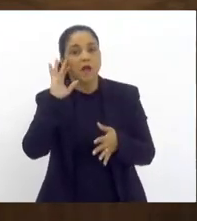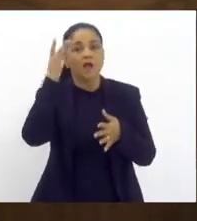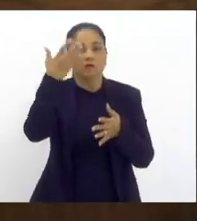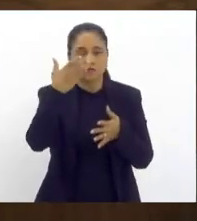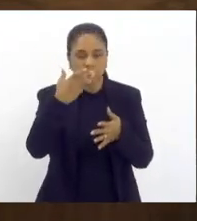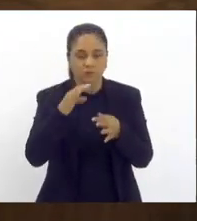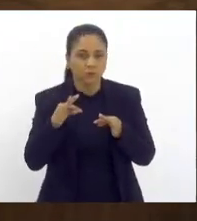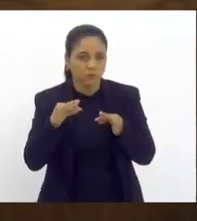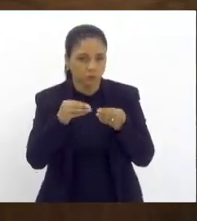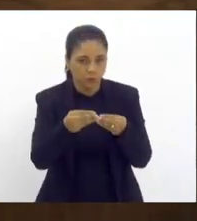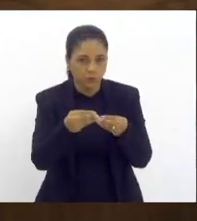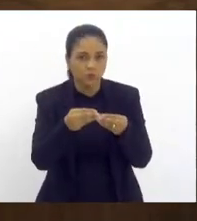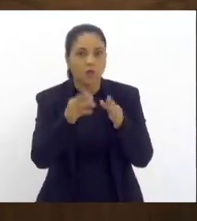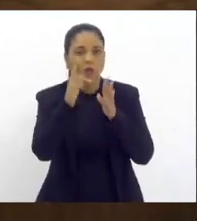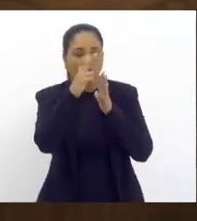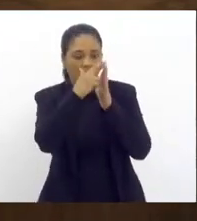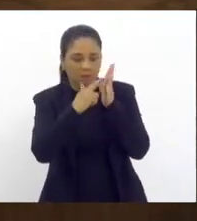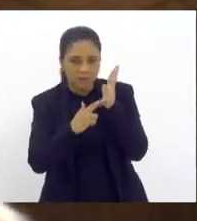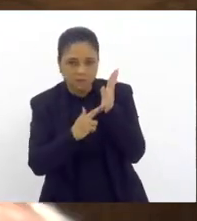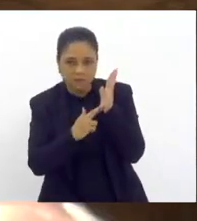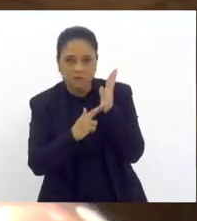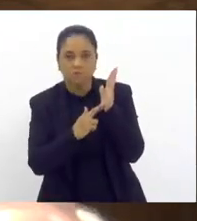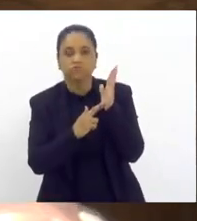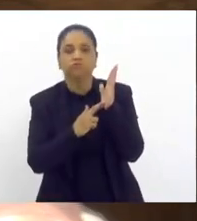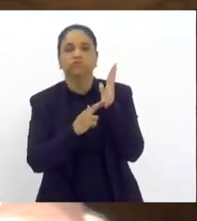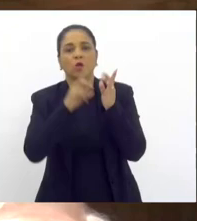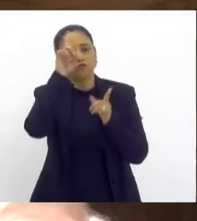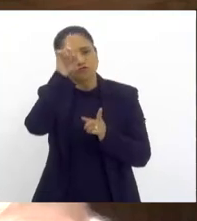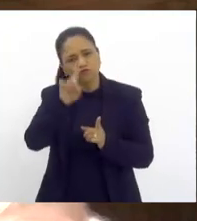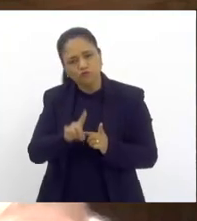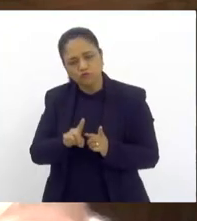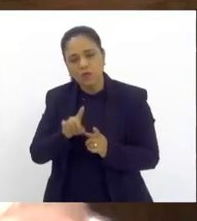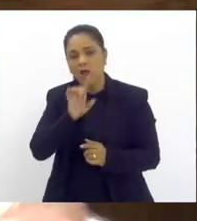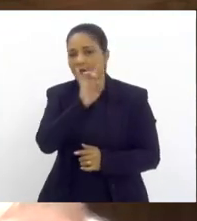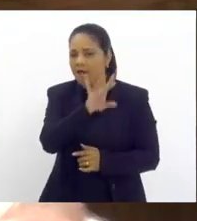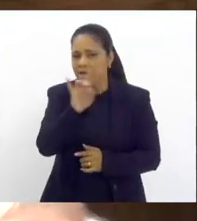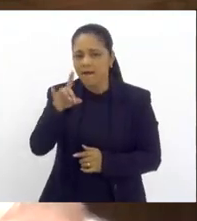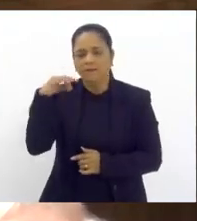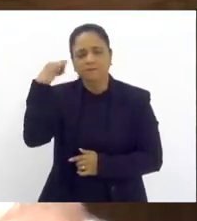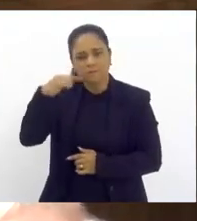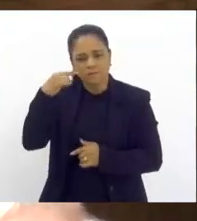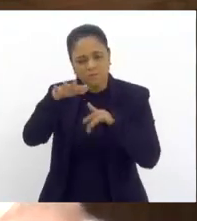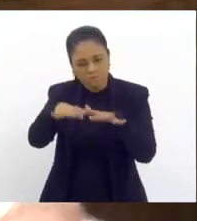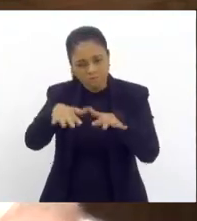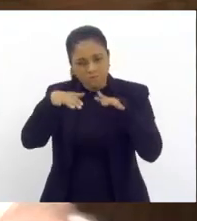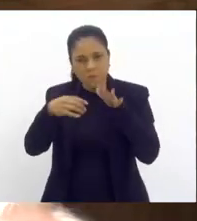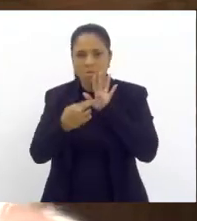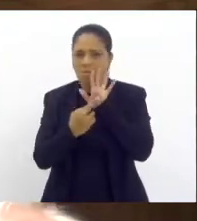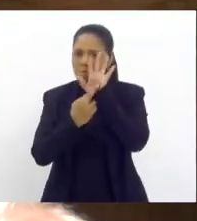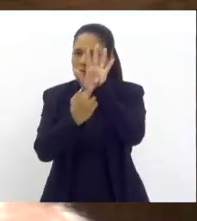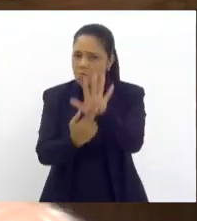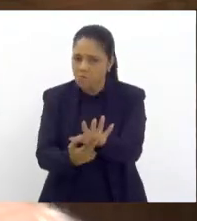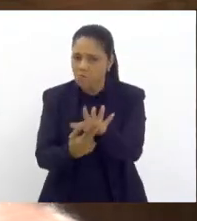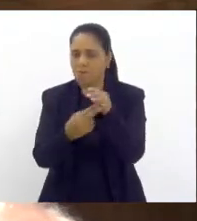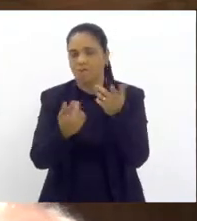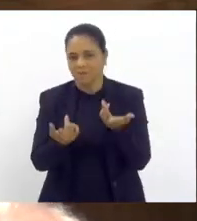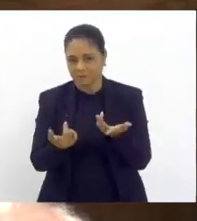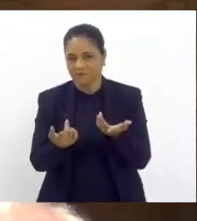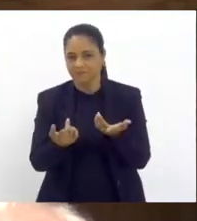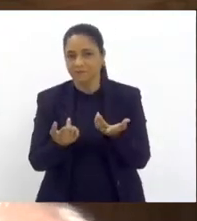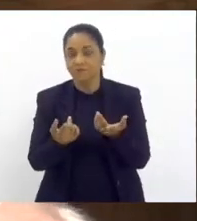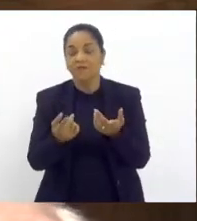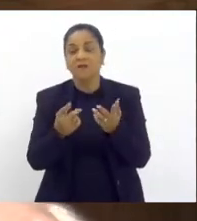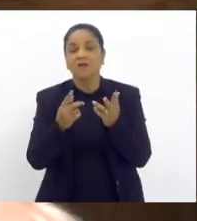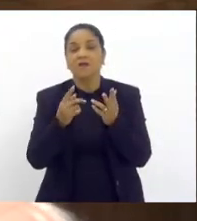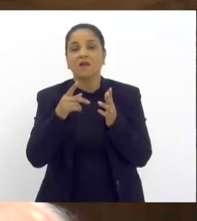problemas e sanear a redação, preservar o direito de cada parlamentar de apresentar o seu projeto de lei. Acabamos de fazer isso agora com um